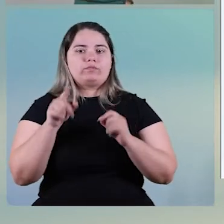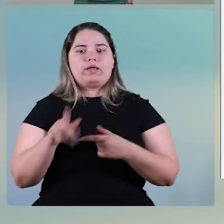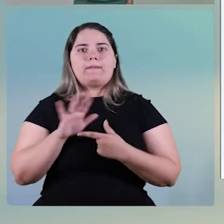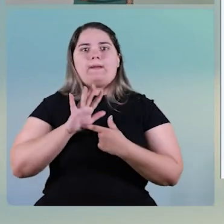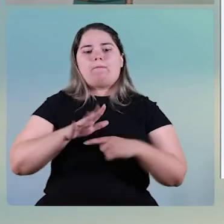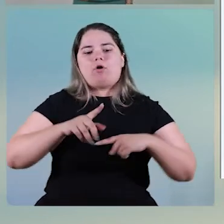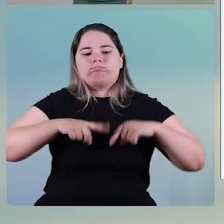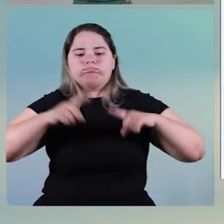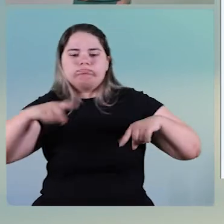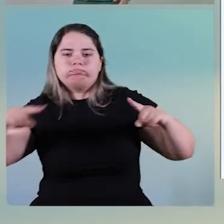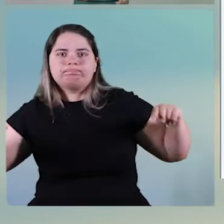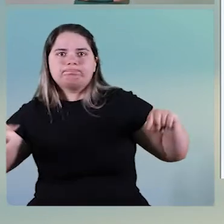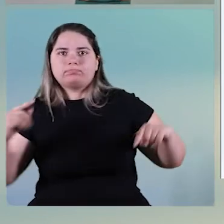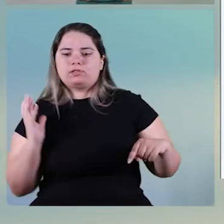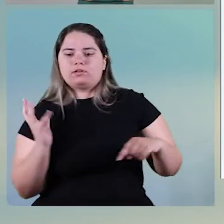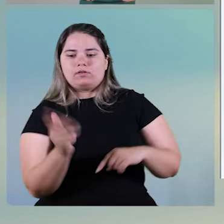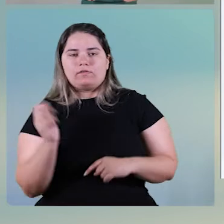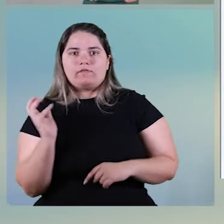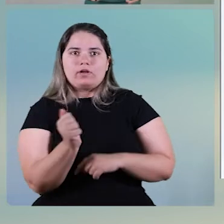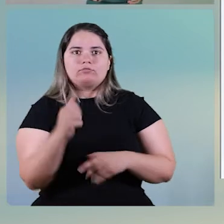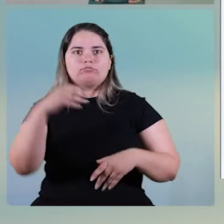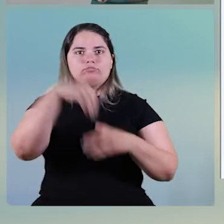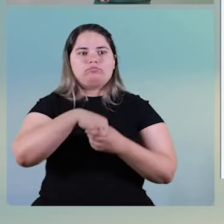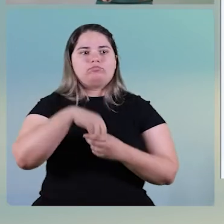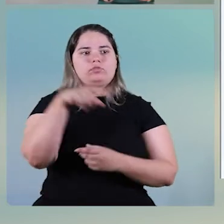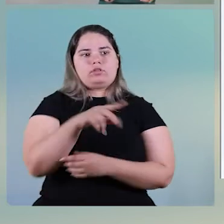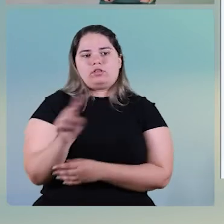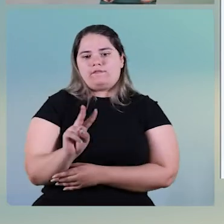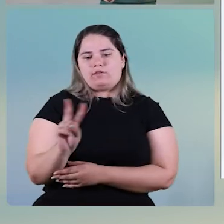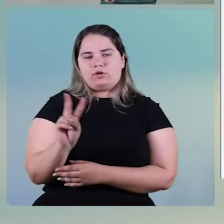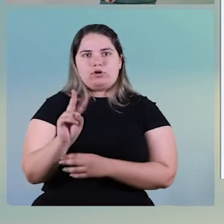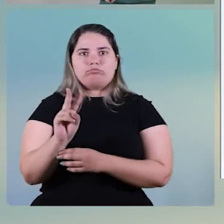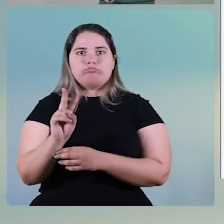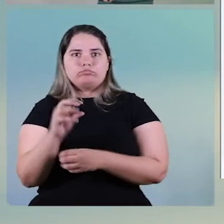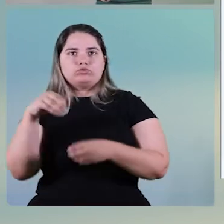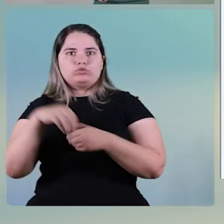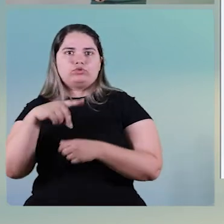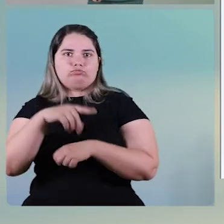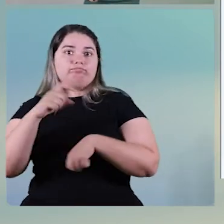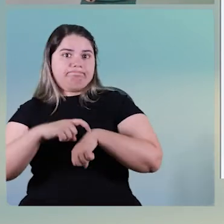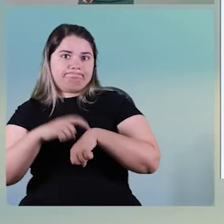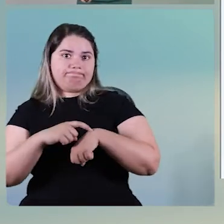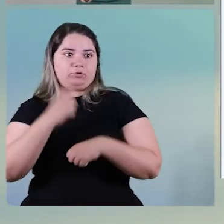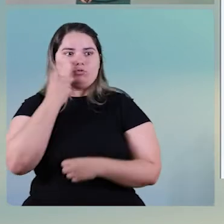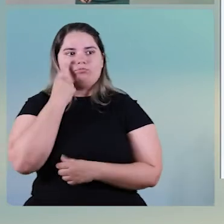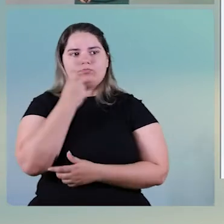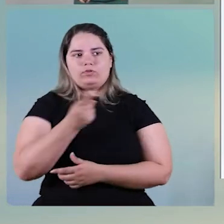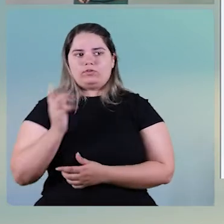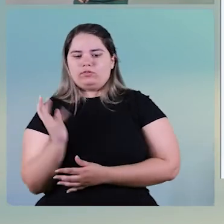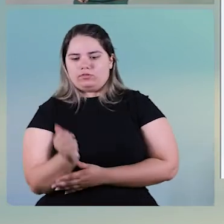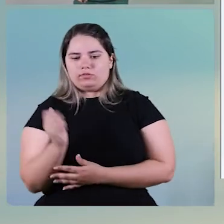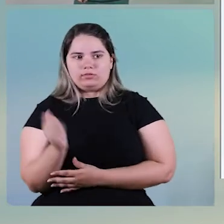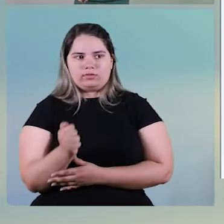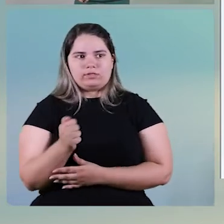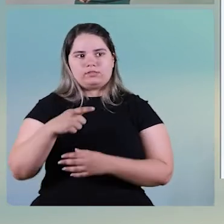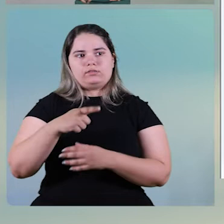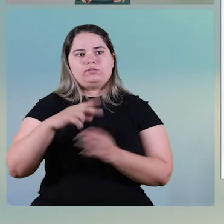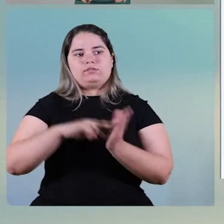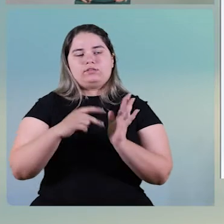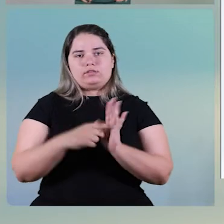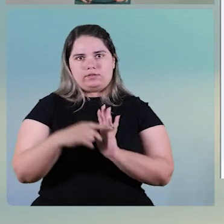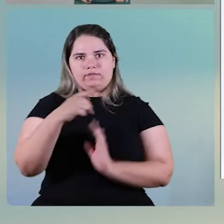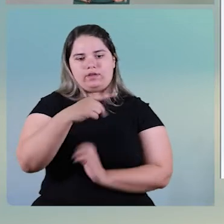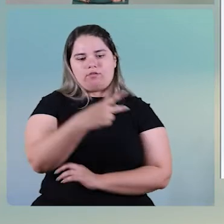tempo. Então, a aceleração é ΔV, que é a variação da velocidade, dividido pelo ΔT, que é